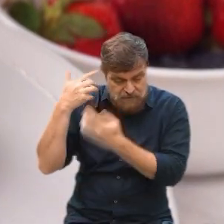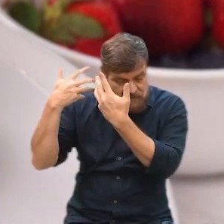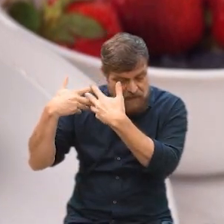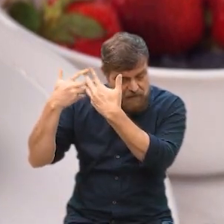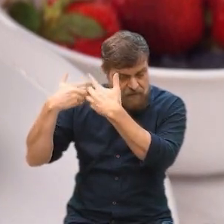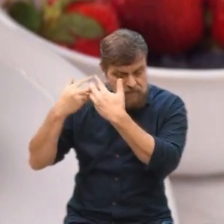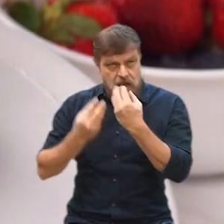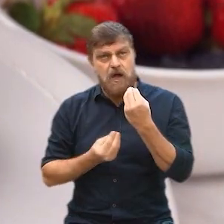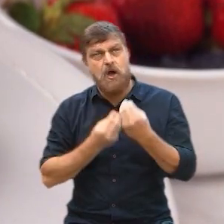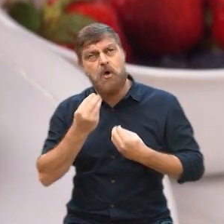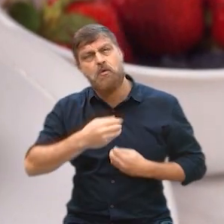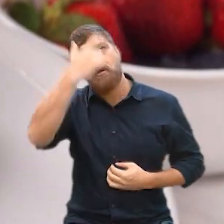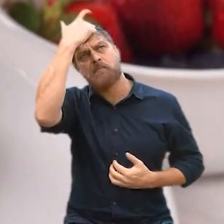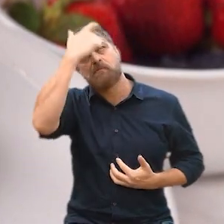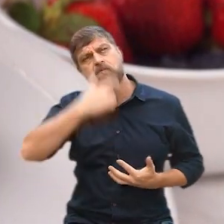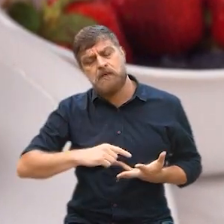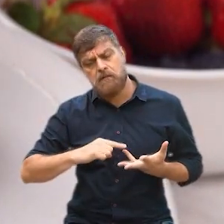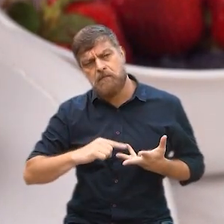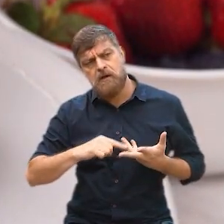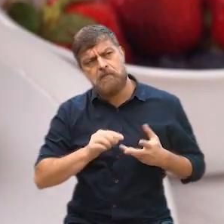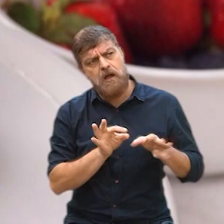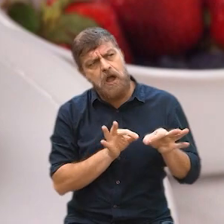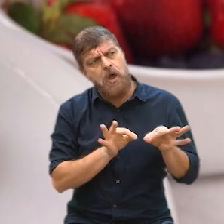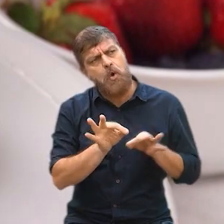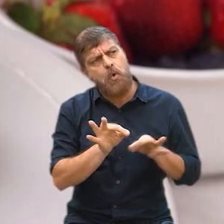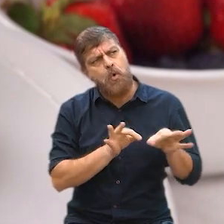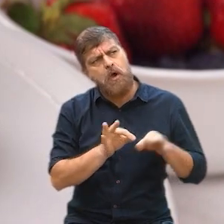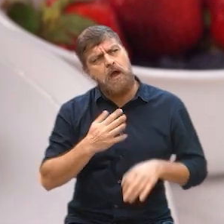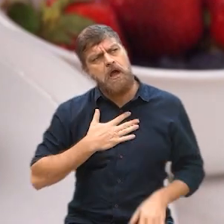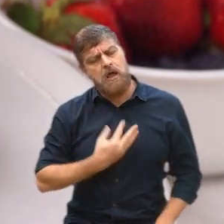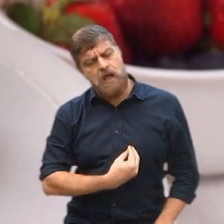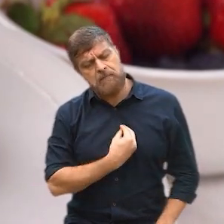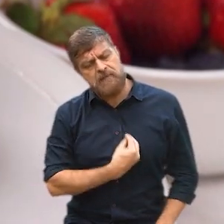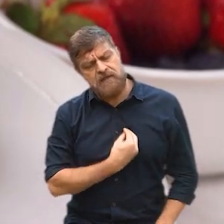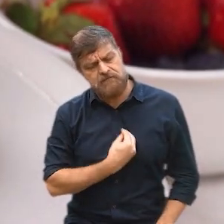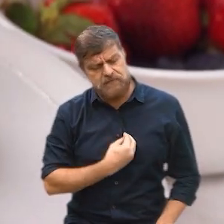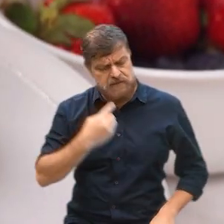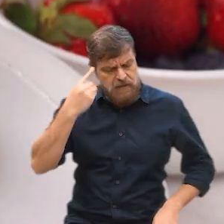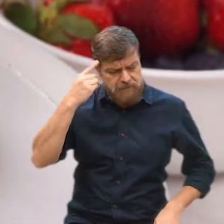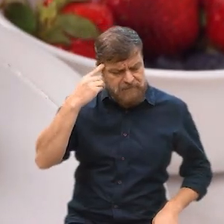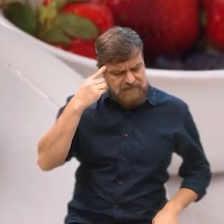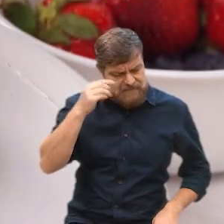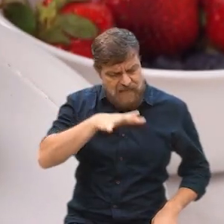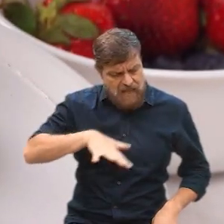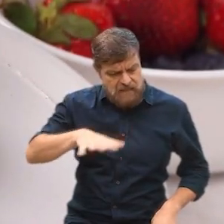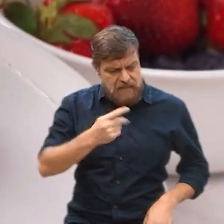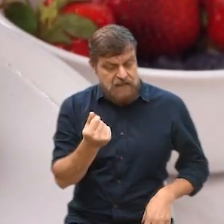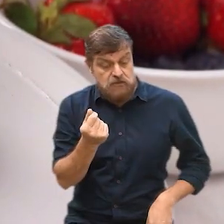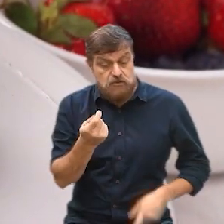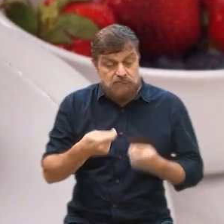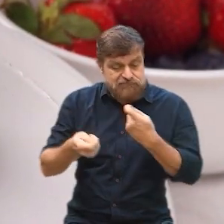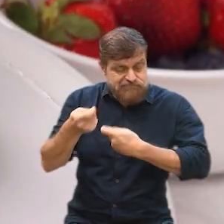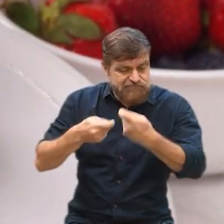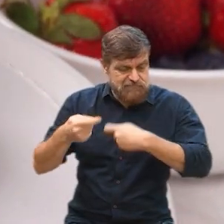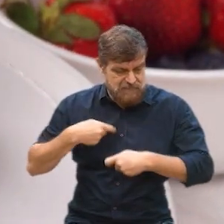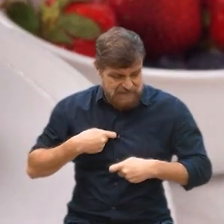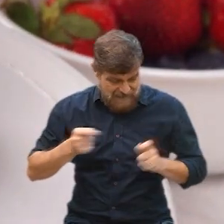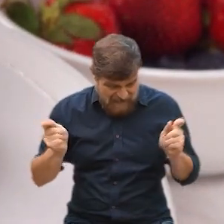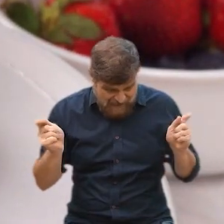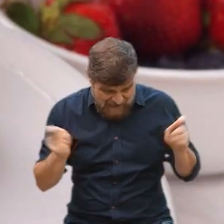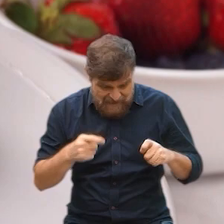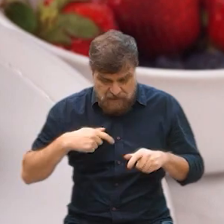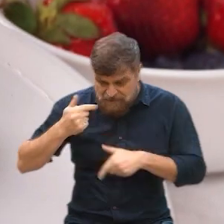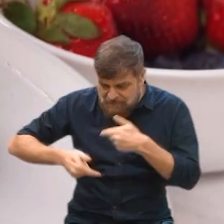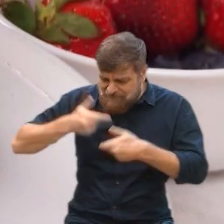que eu faria, no que organizar essa questão financeira e tudo, para ver aonde compensa. Eu